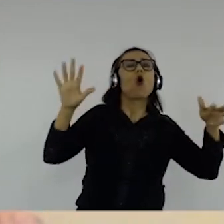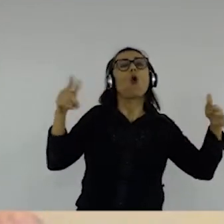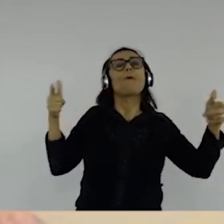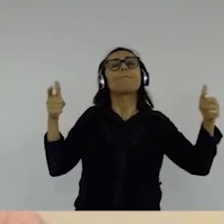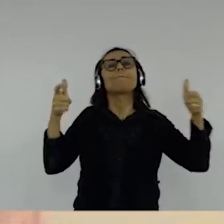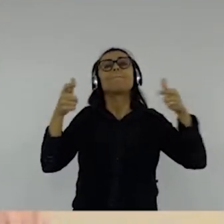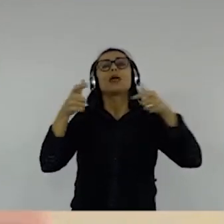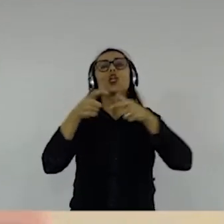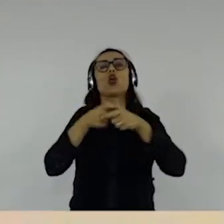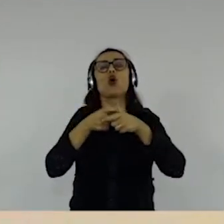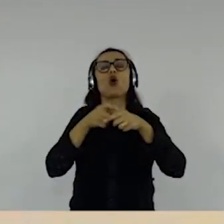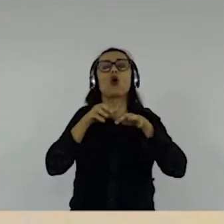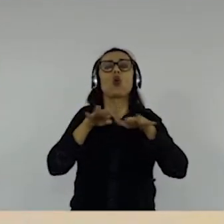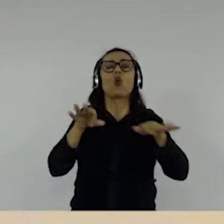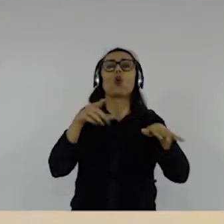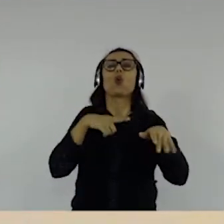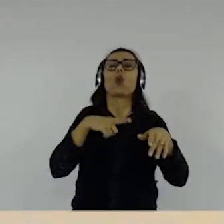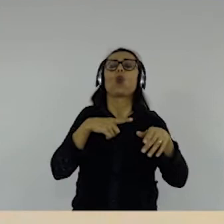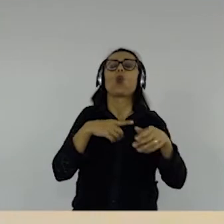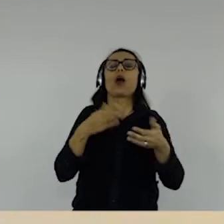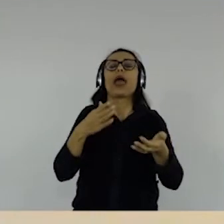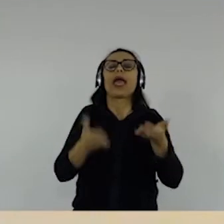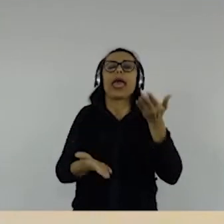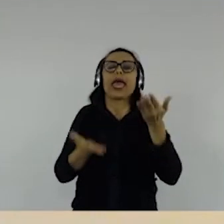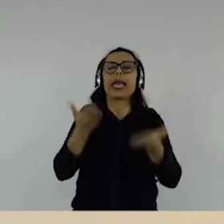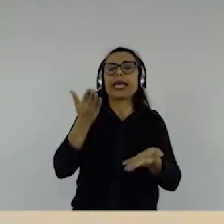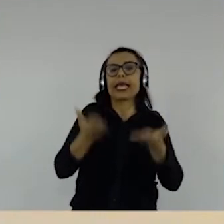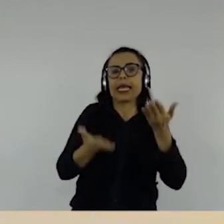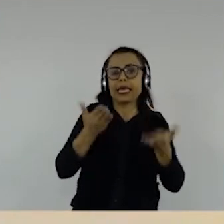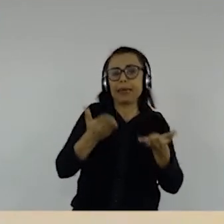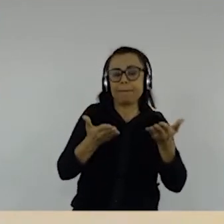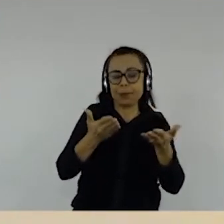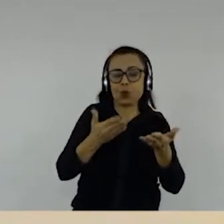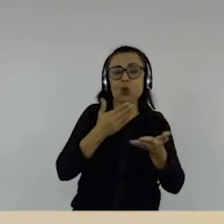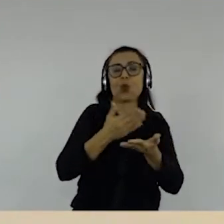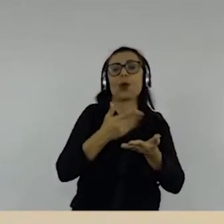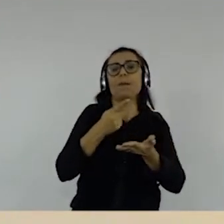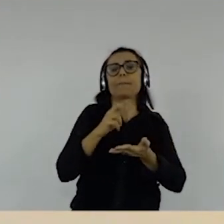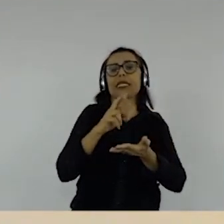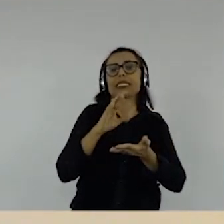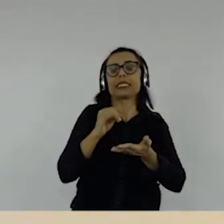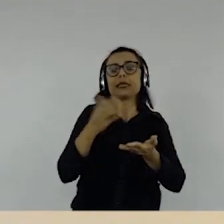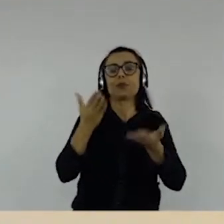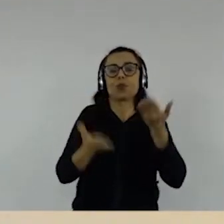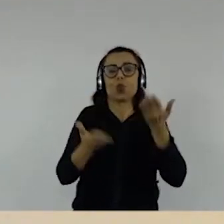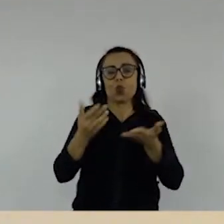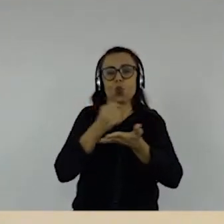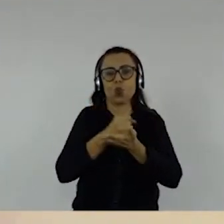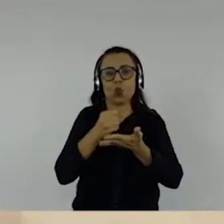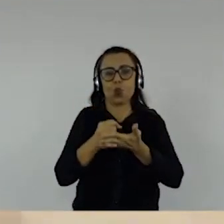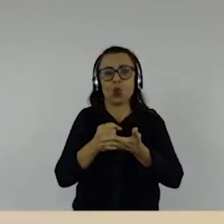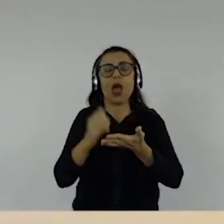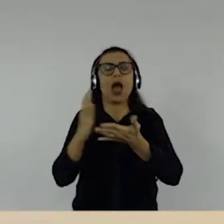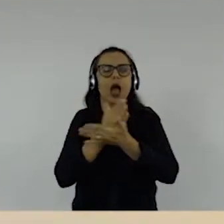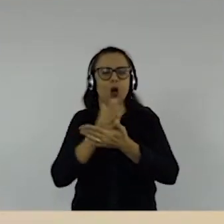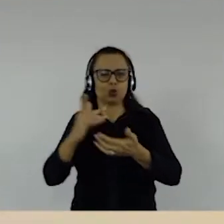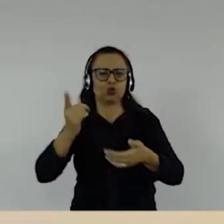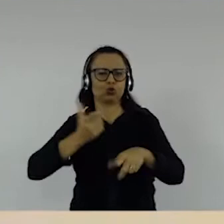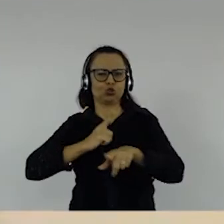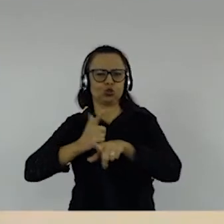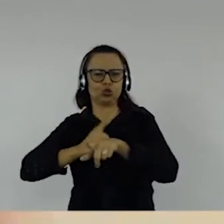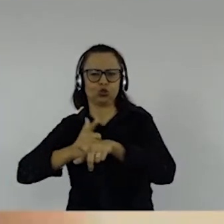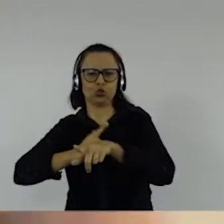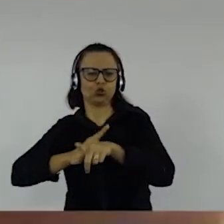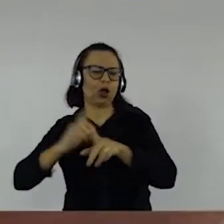possa dar ao princípio do equilíbrio contratual, o que para alguns sequer existe, para outros existe como um